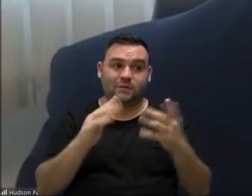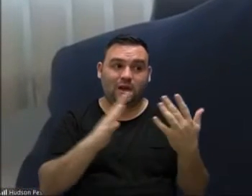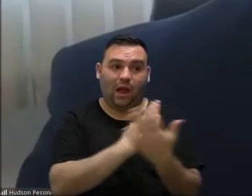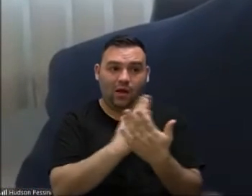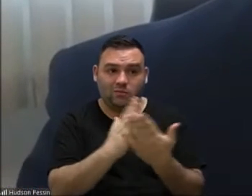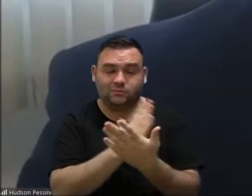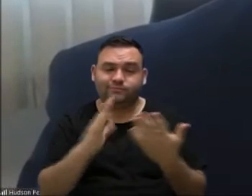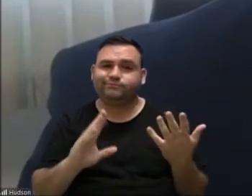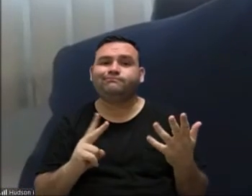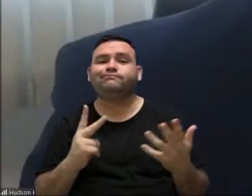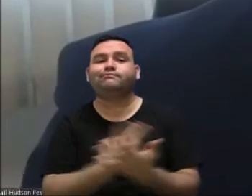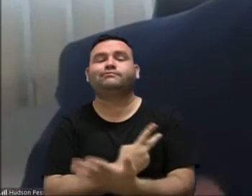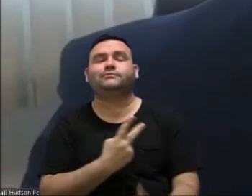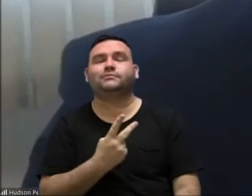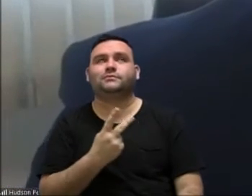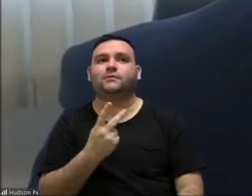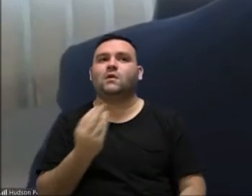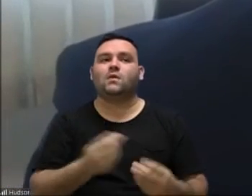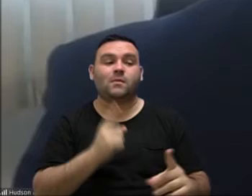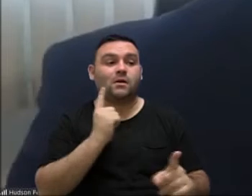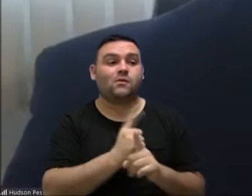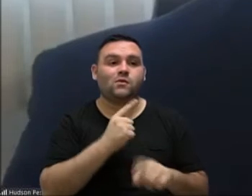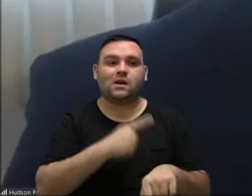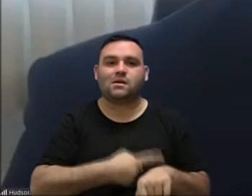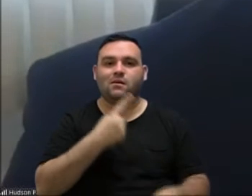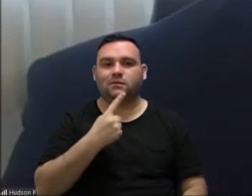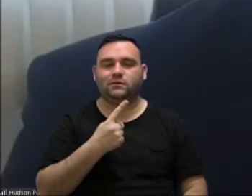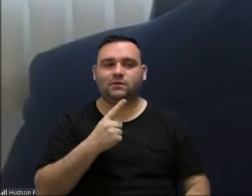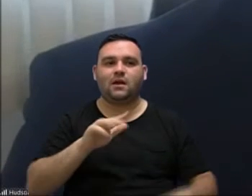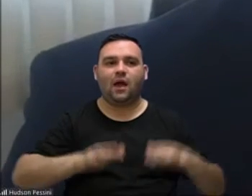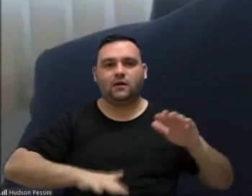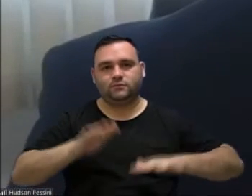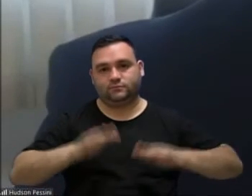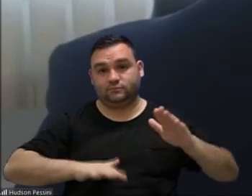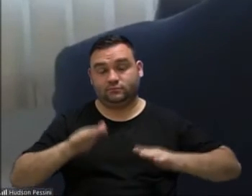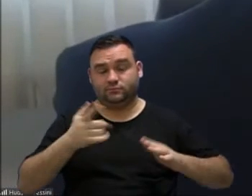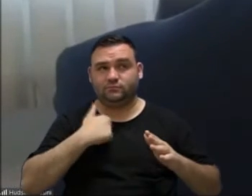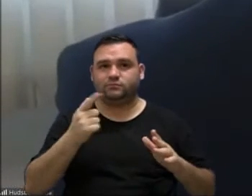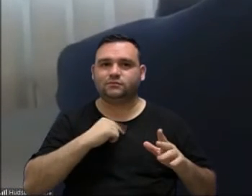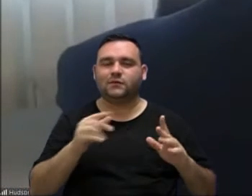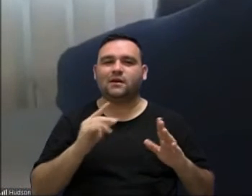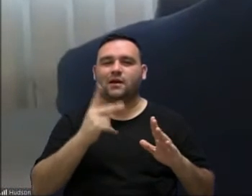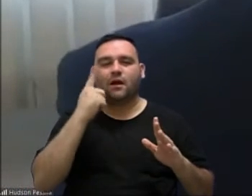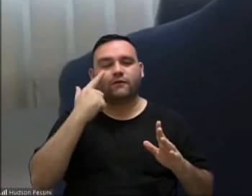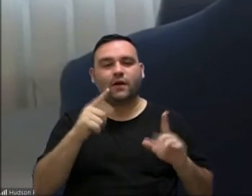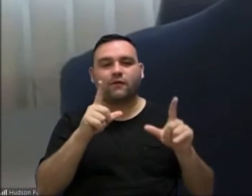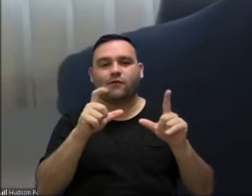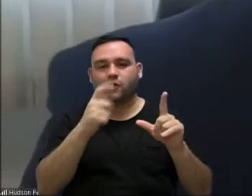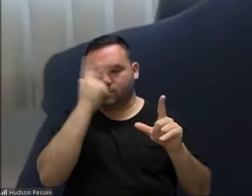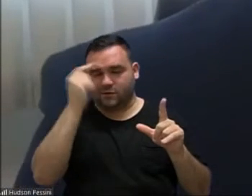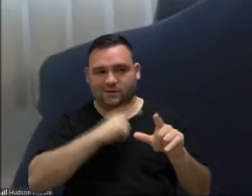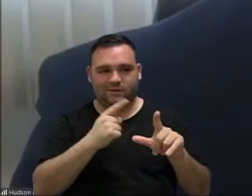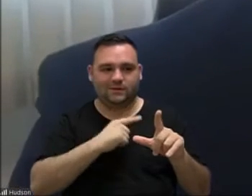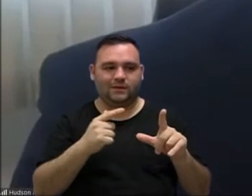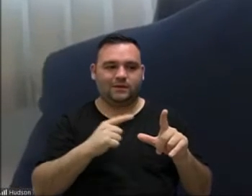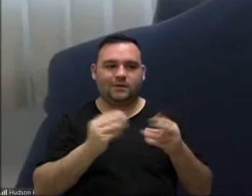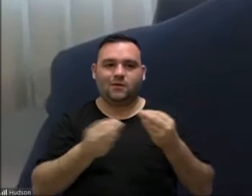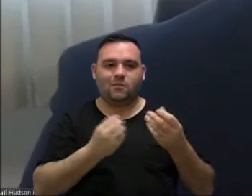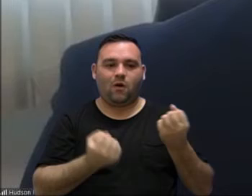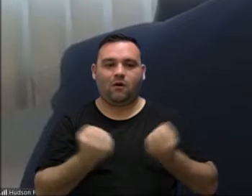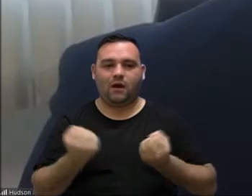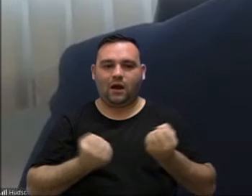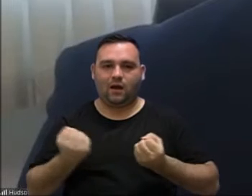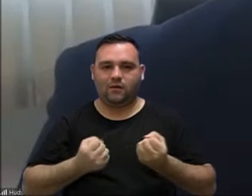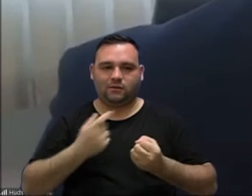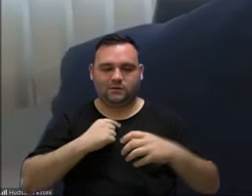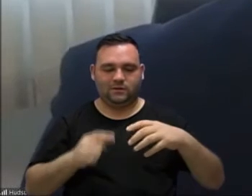casos acontecem o flagrante muitas vezes eu vi uma imagem onde a pessoa amarra no engate do carro